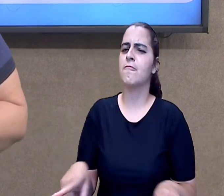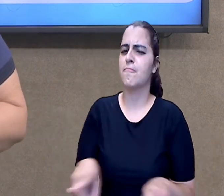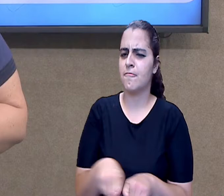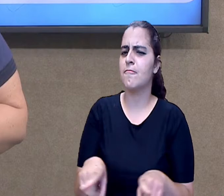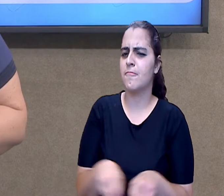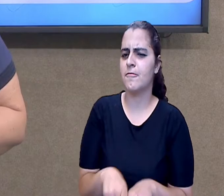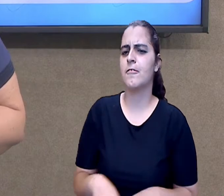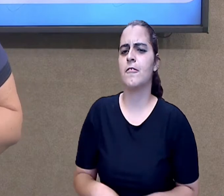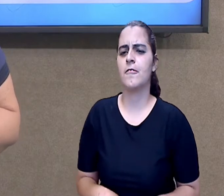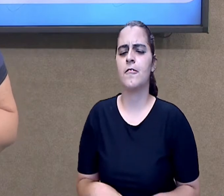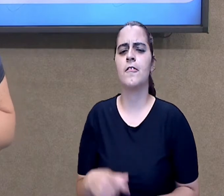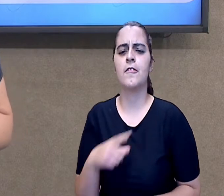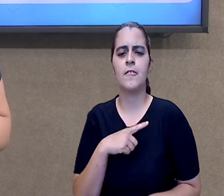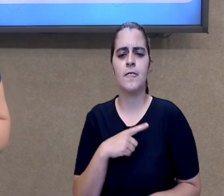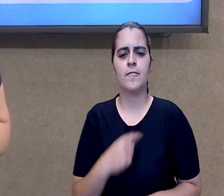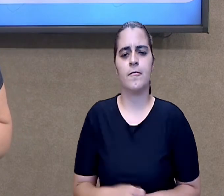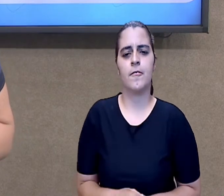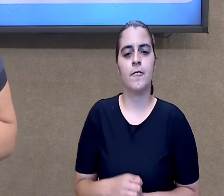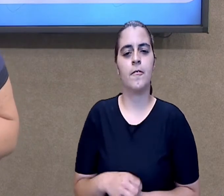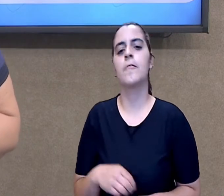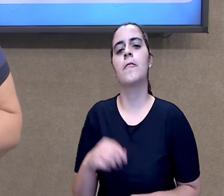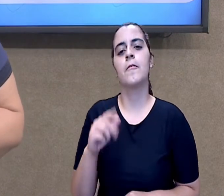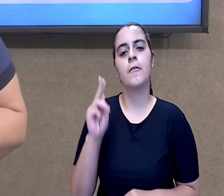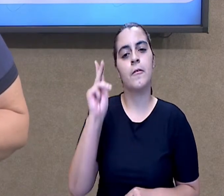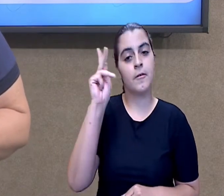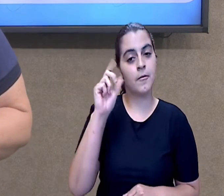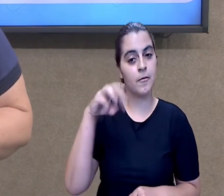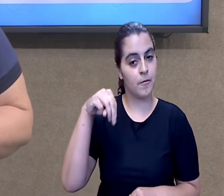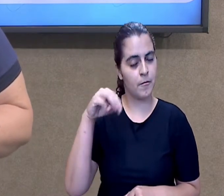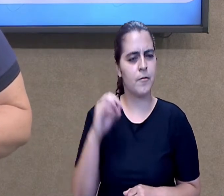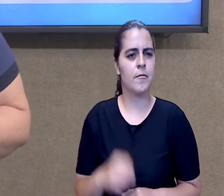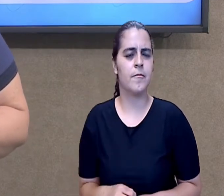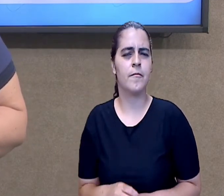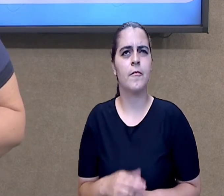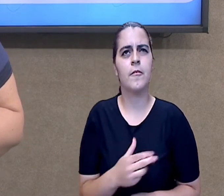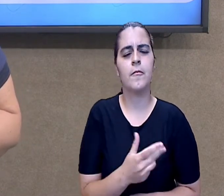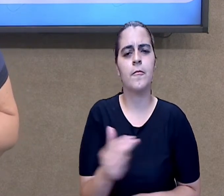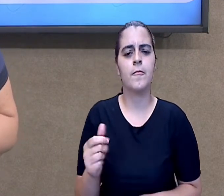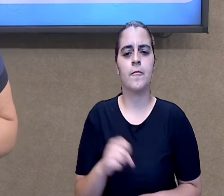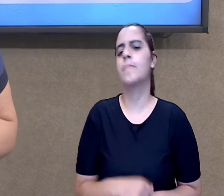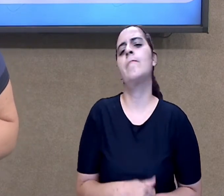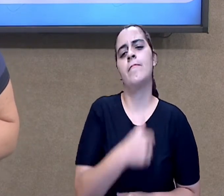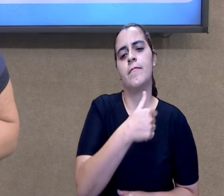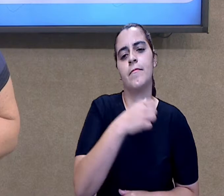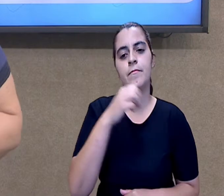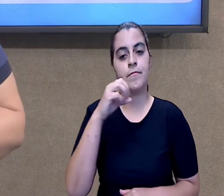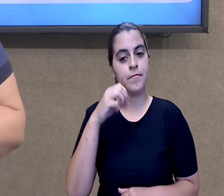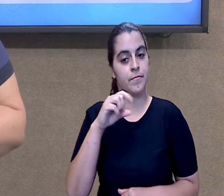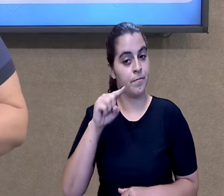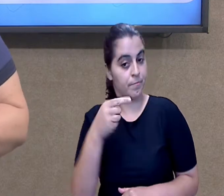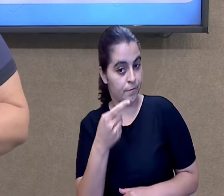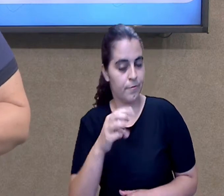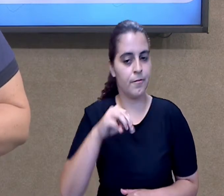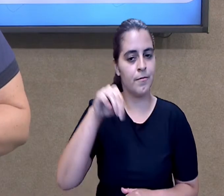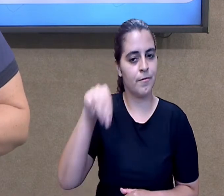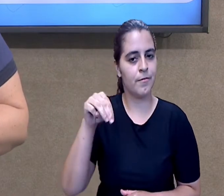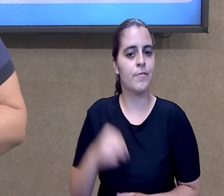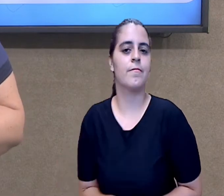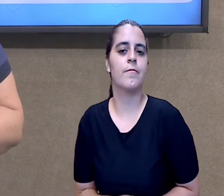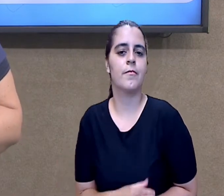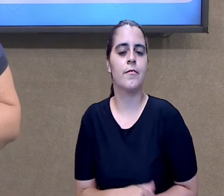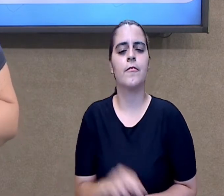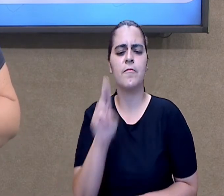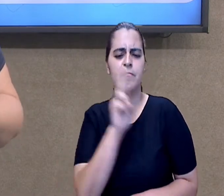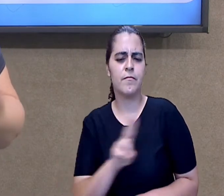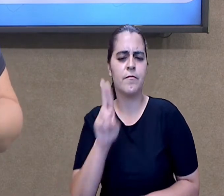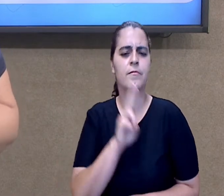também temos o quilômetro. O quilômetro equivale a 1000 metros. Então, o quilômetro ele é